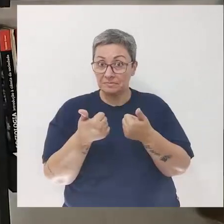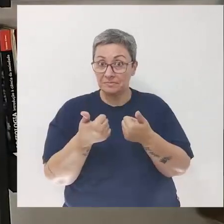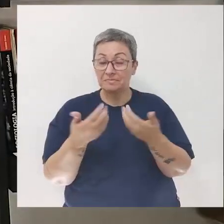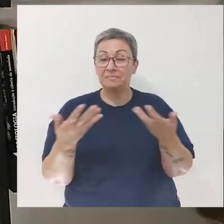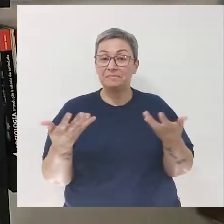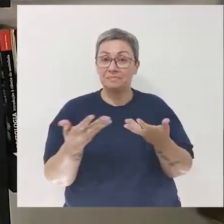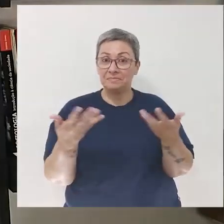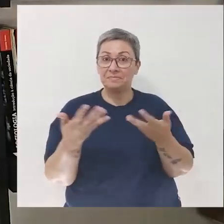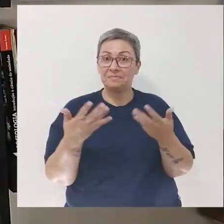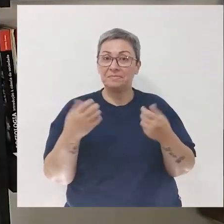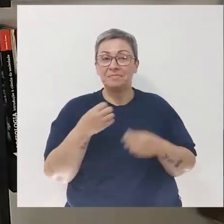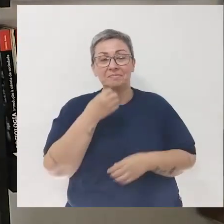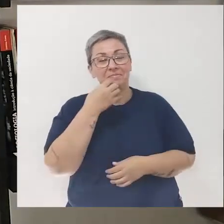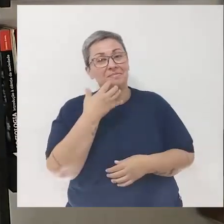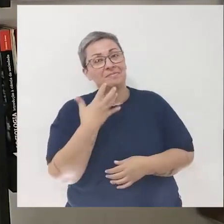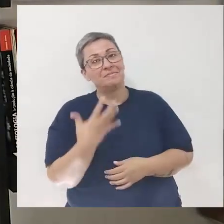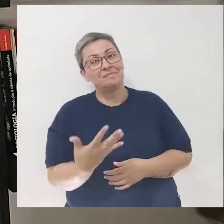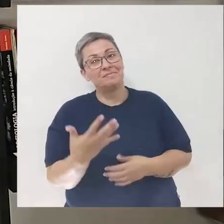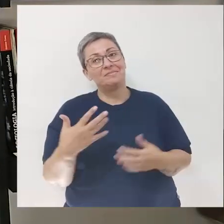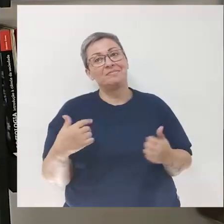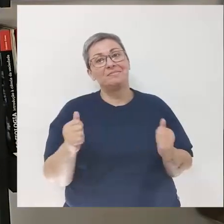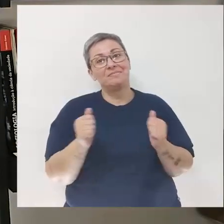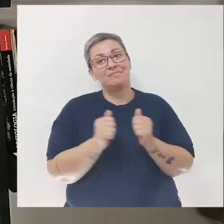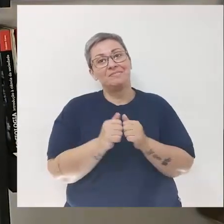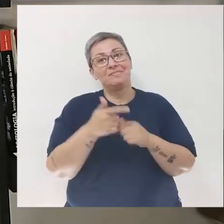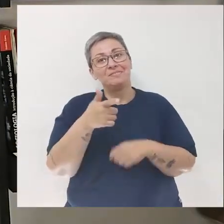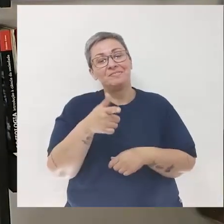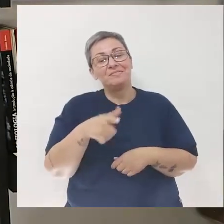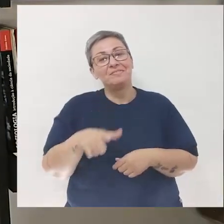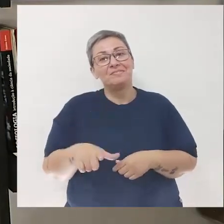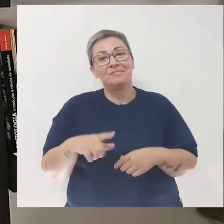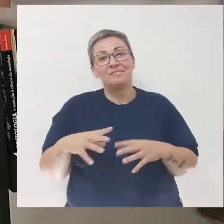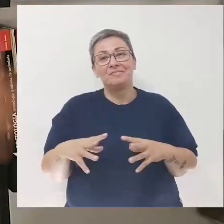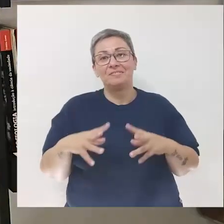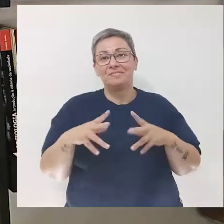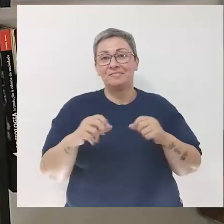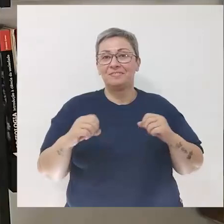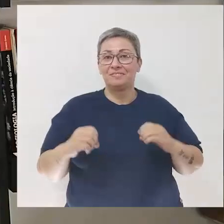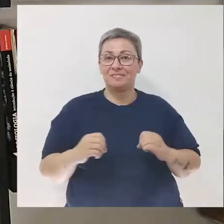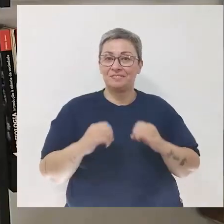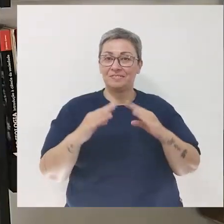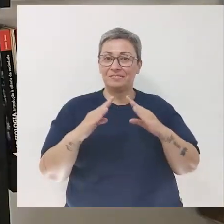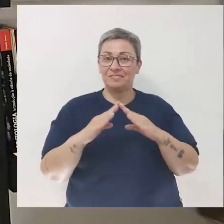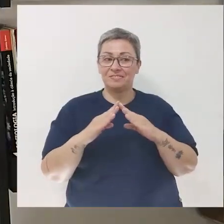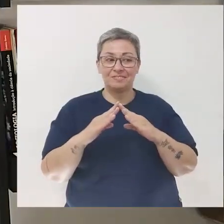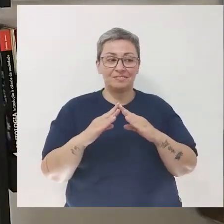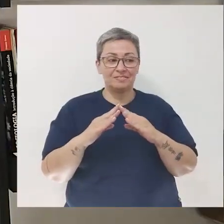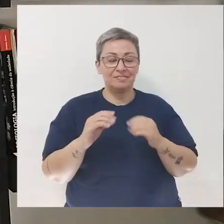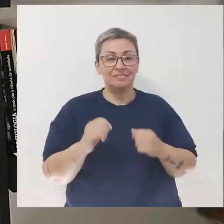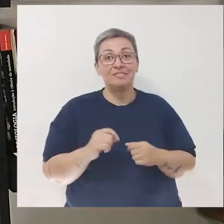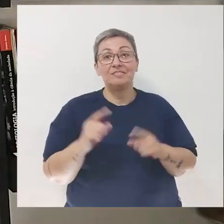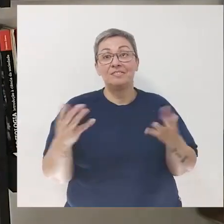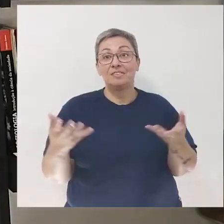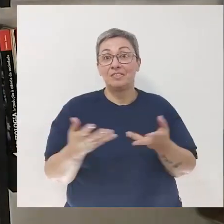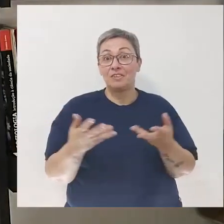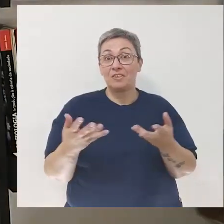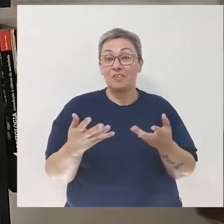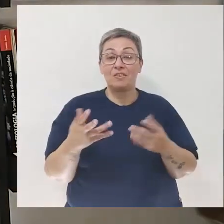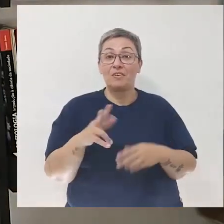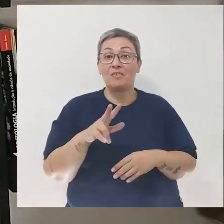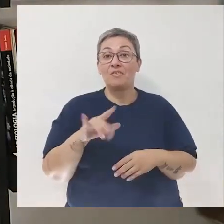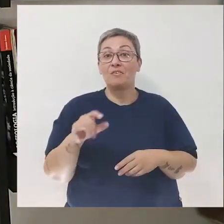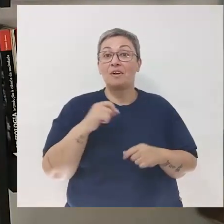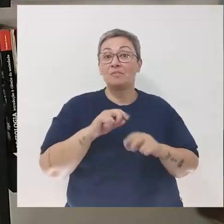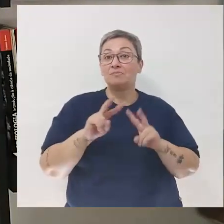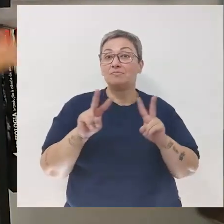com vocês? Bom, é muito bom estar aqui com vocês novamente e em todos os programas. No programa de hoje, nós vamos